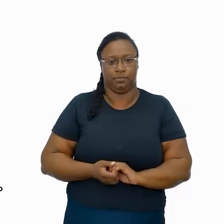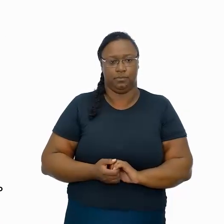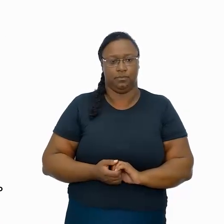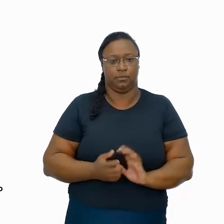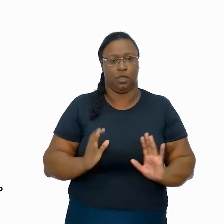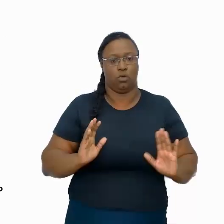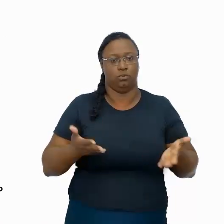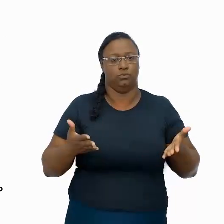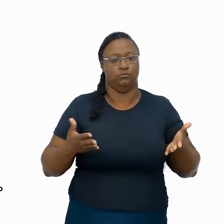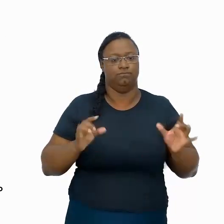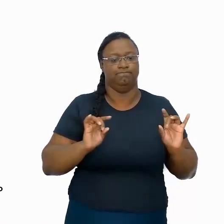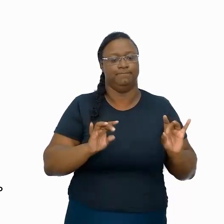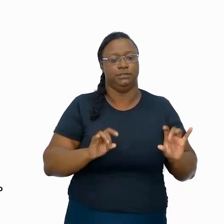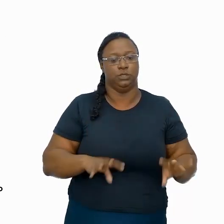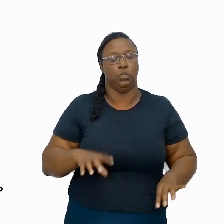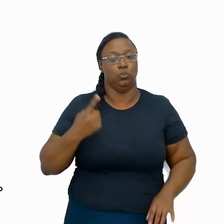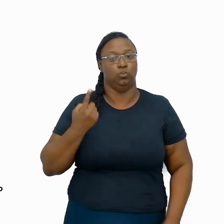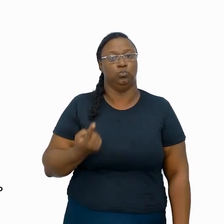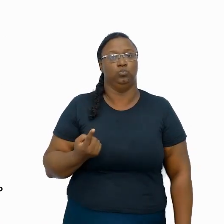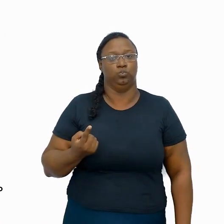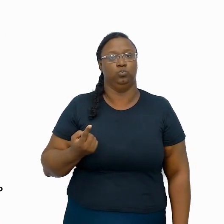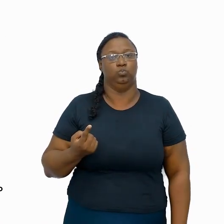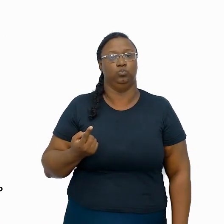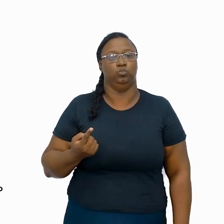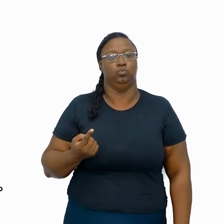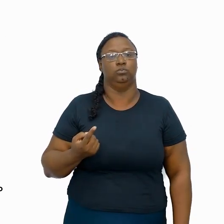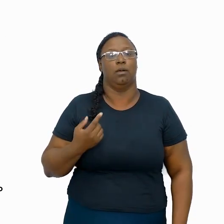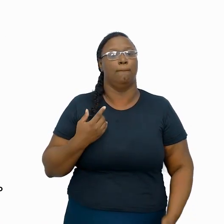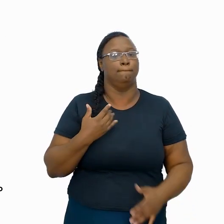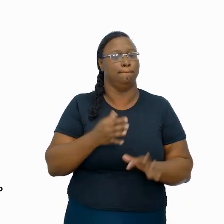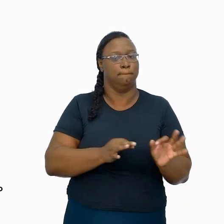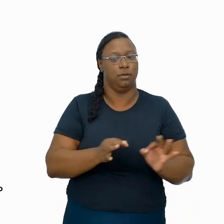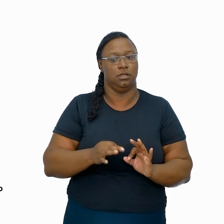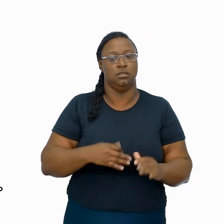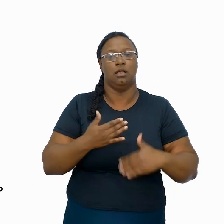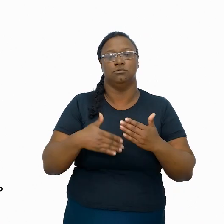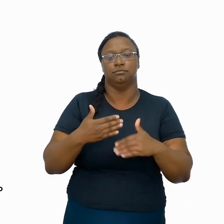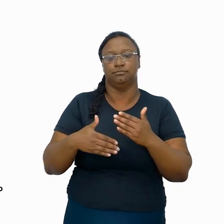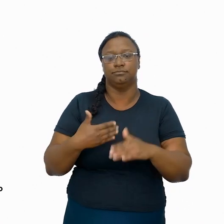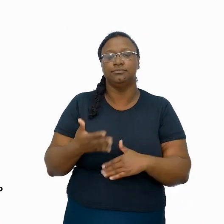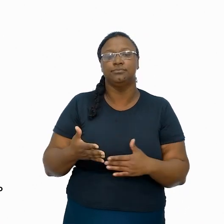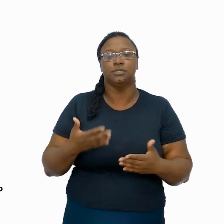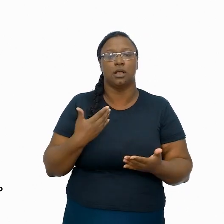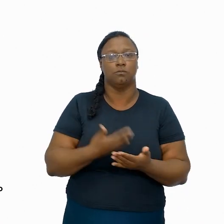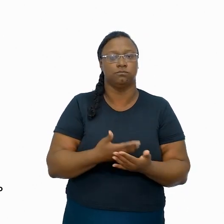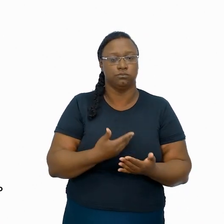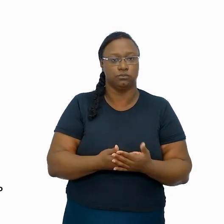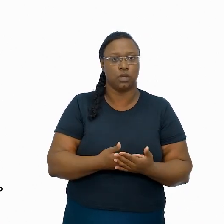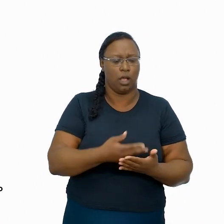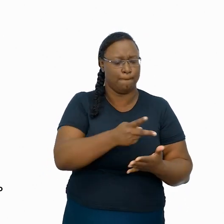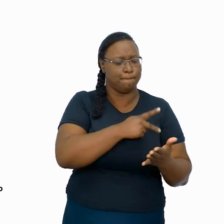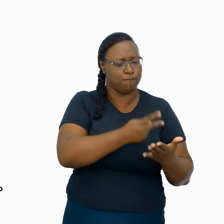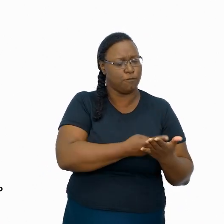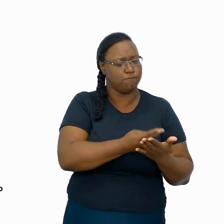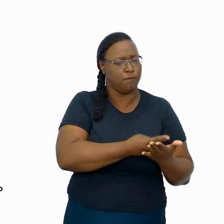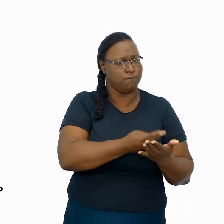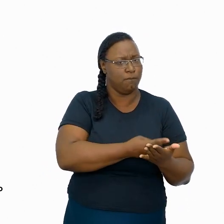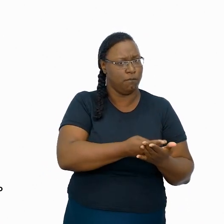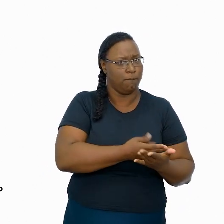então, o objetivo específico 1, que é planejar e desenvolver com seus estudantes uma prática investigativa,